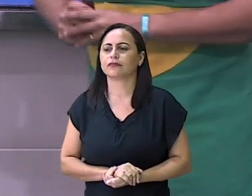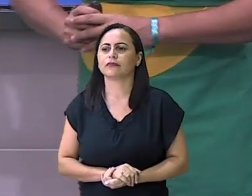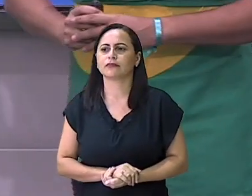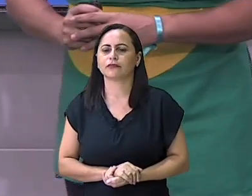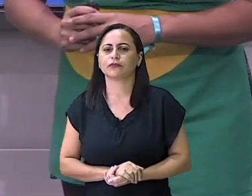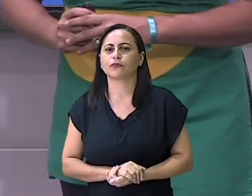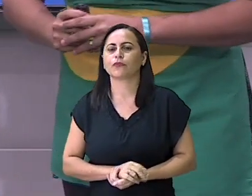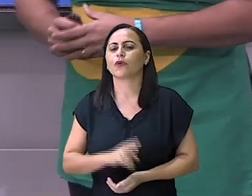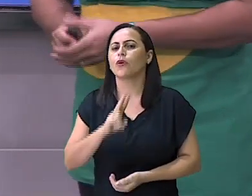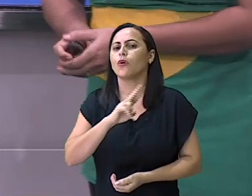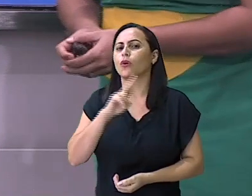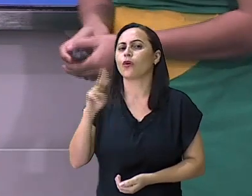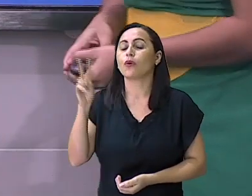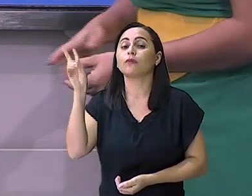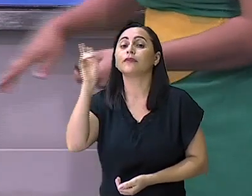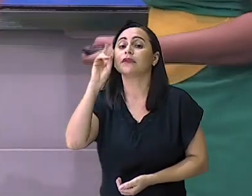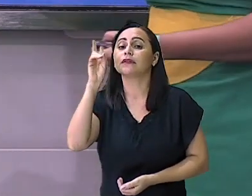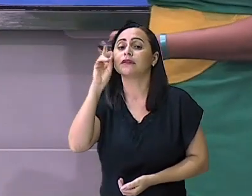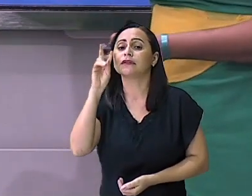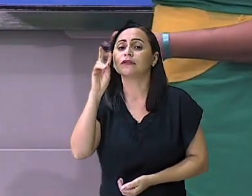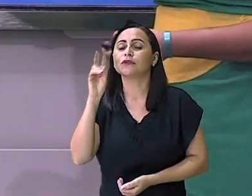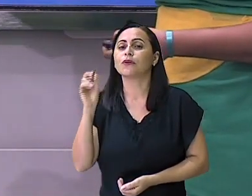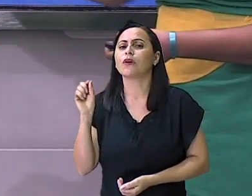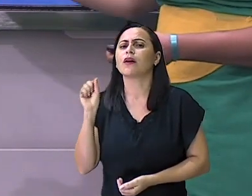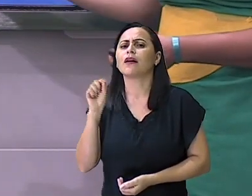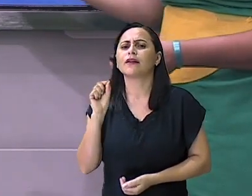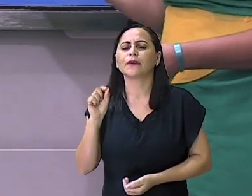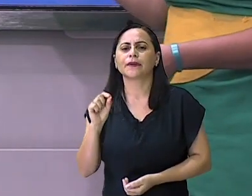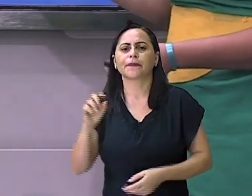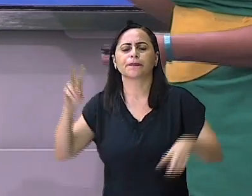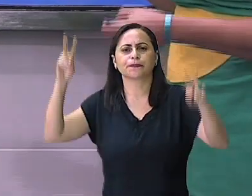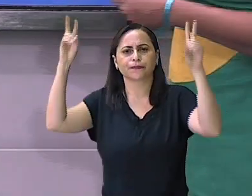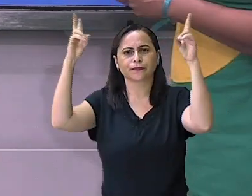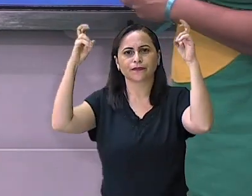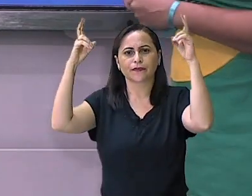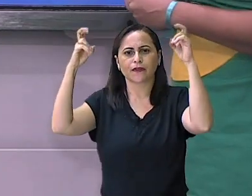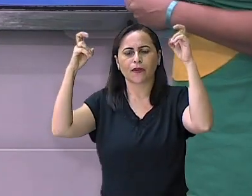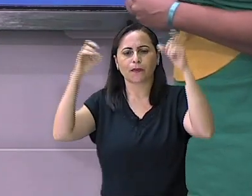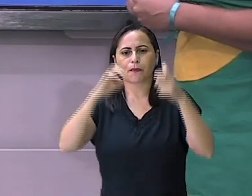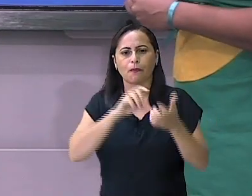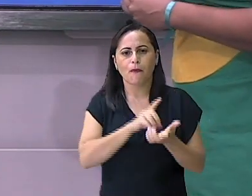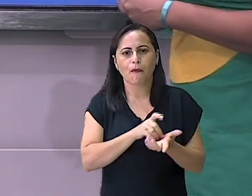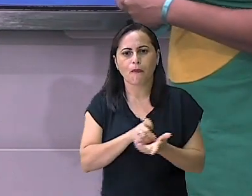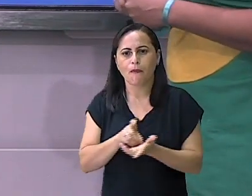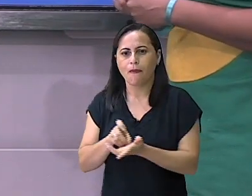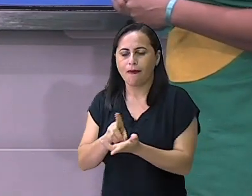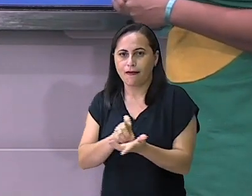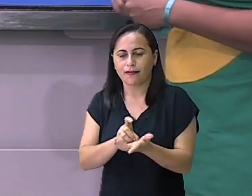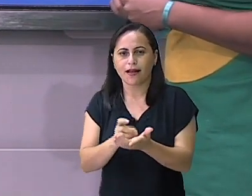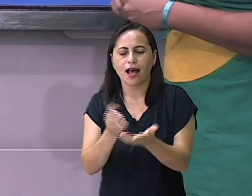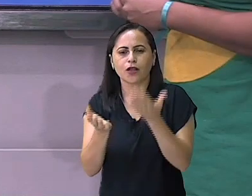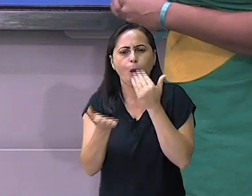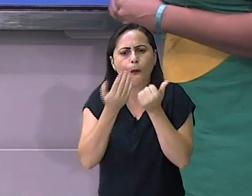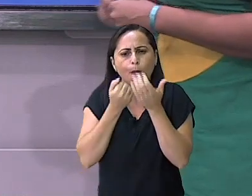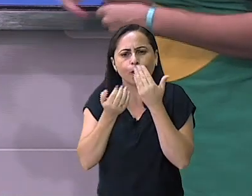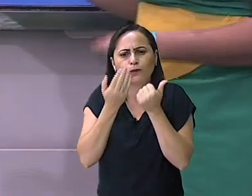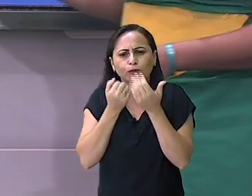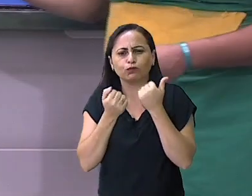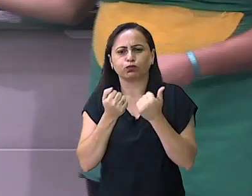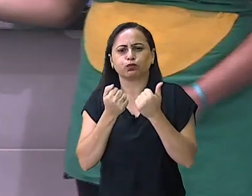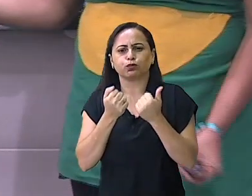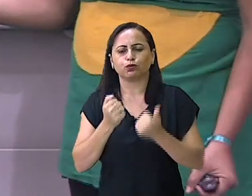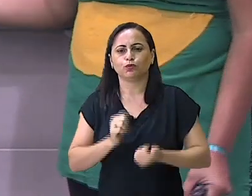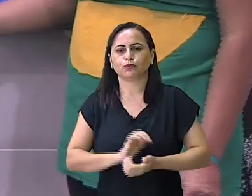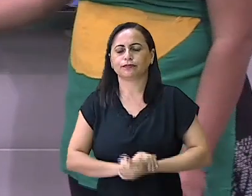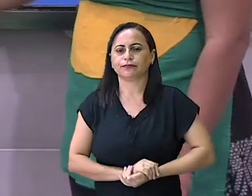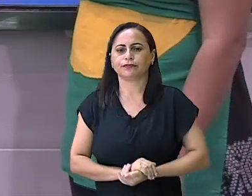E o nome da nossa história é Uma Lagarta Muito Comilona, de Eric Carle. Olha